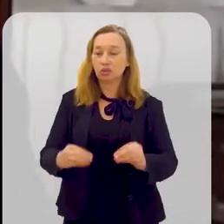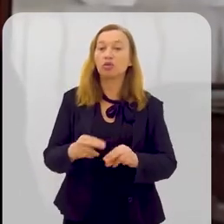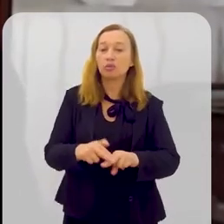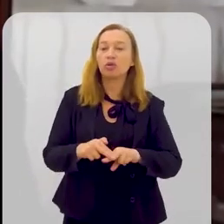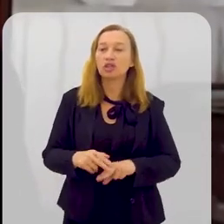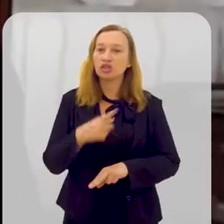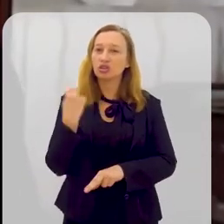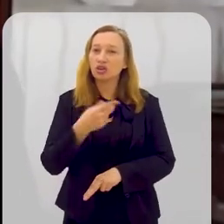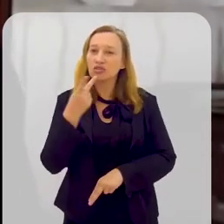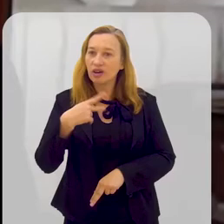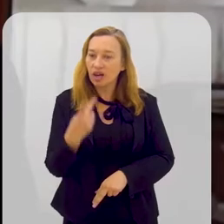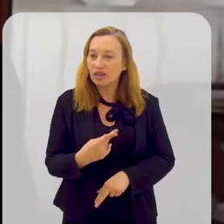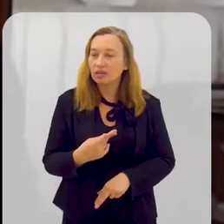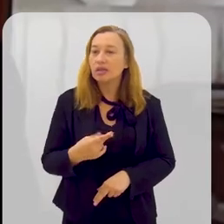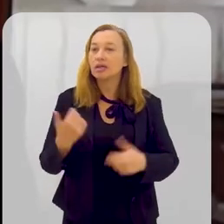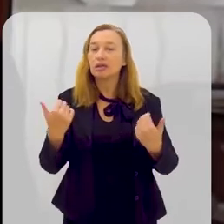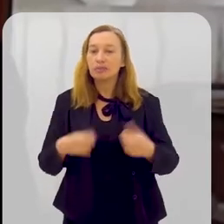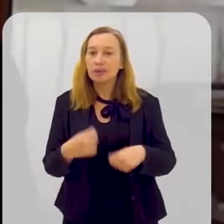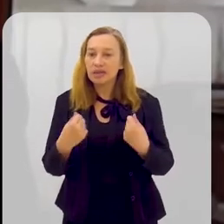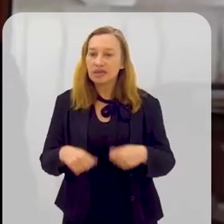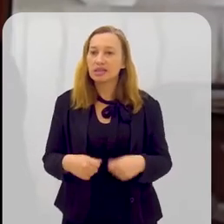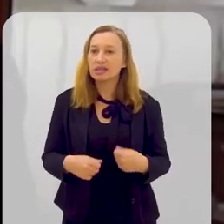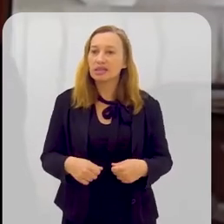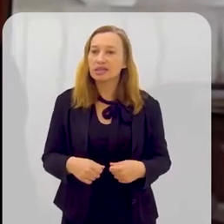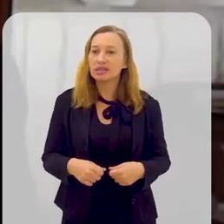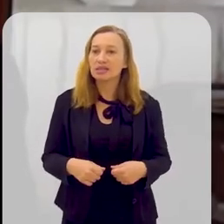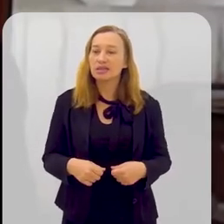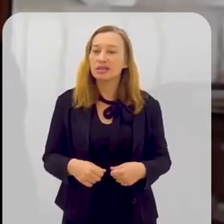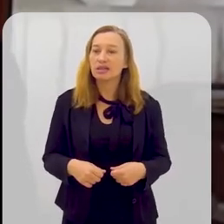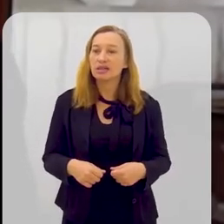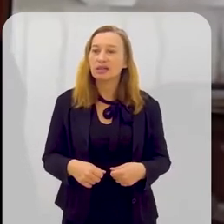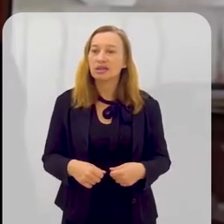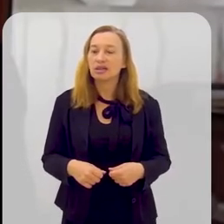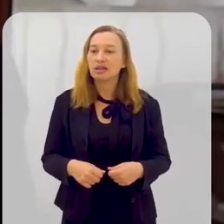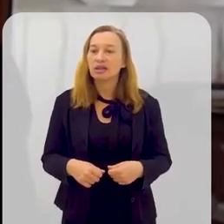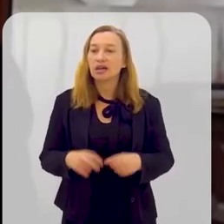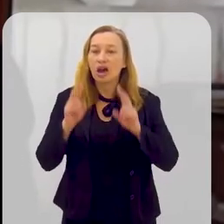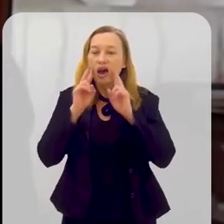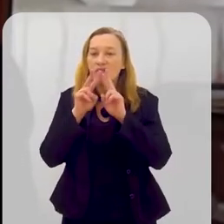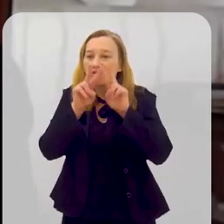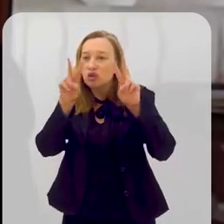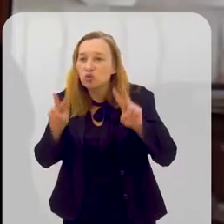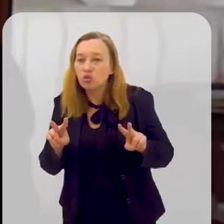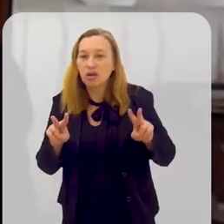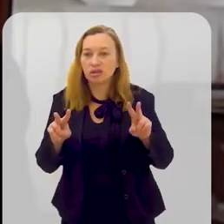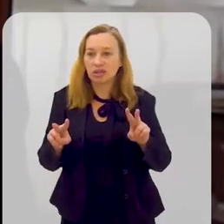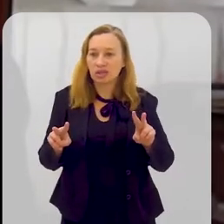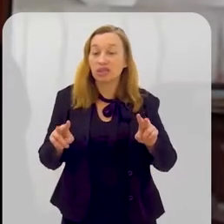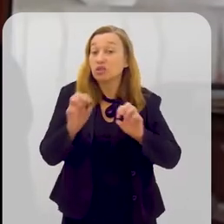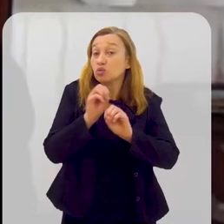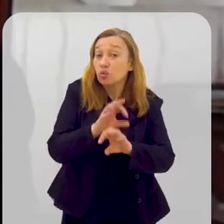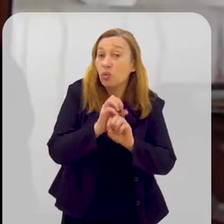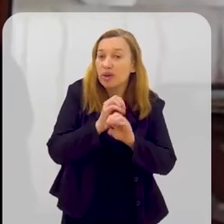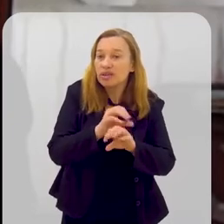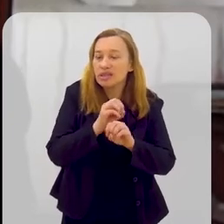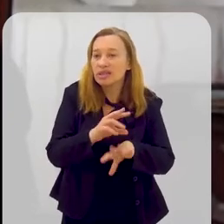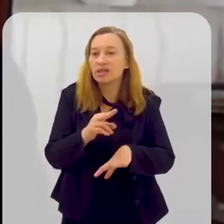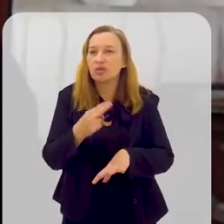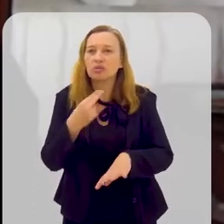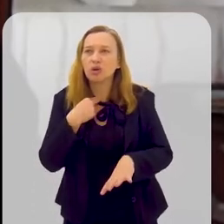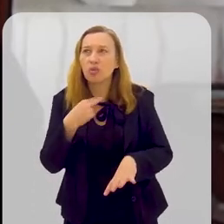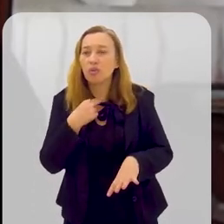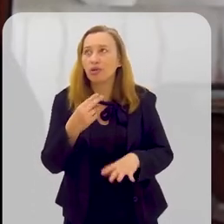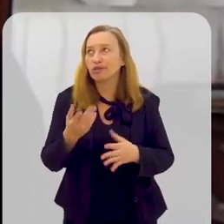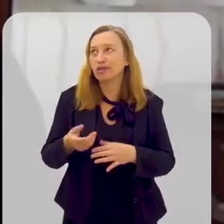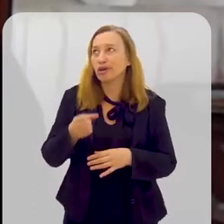a todos e é por isso que a gente fala que tem que haver a visualidade não no